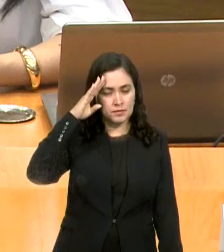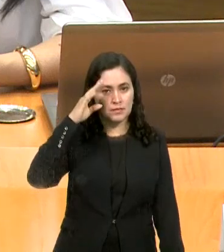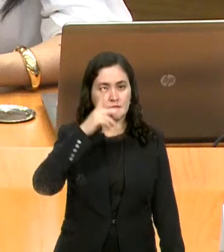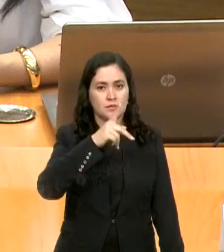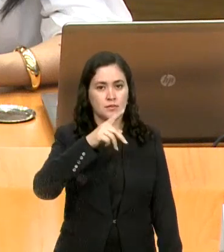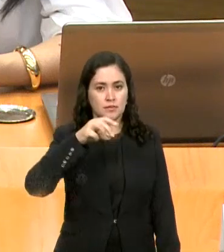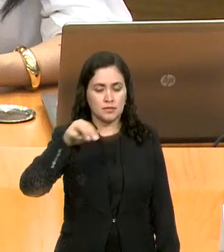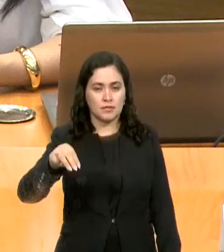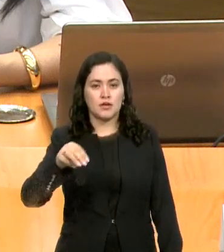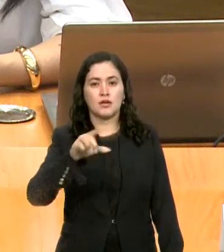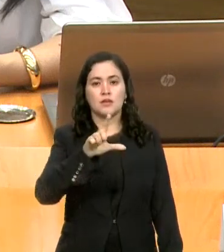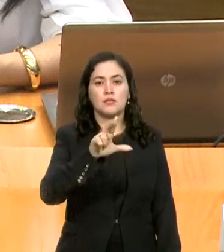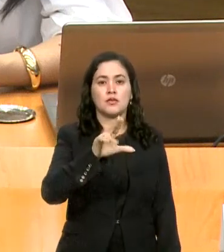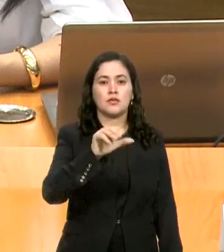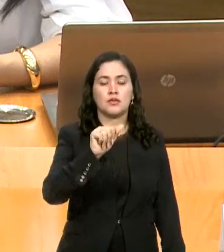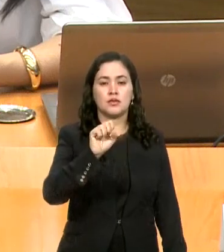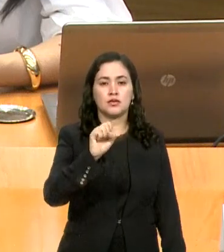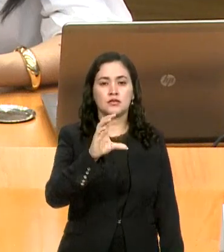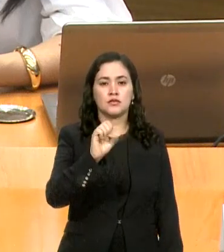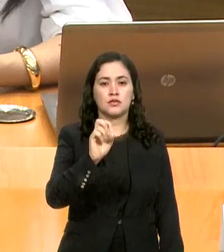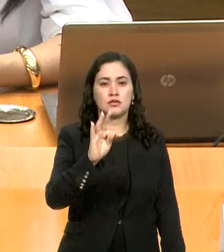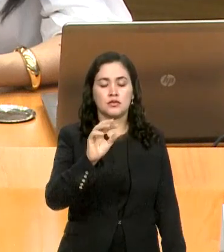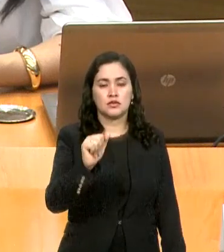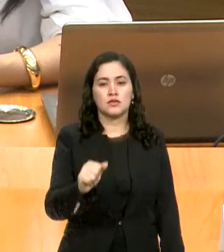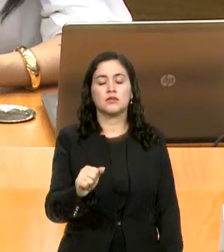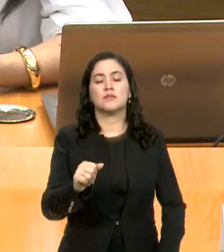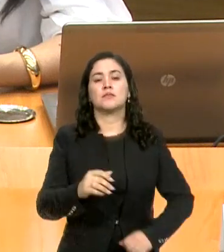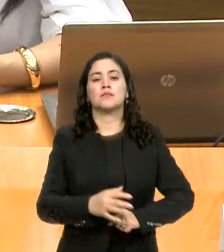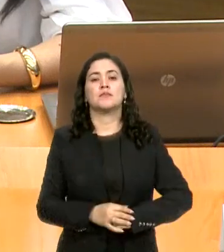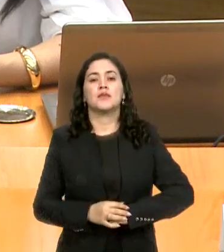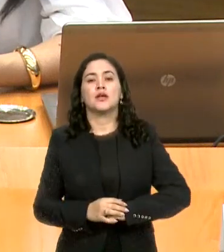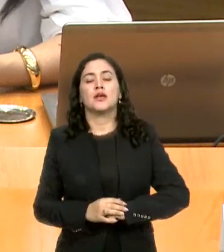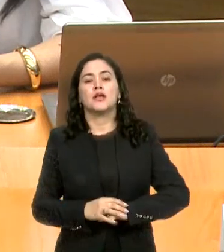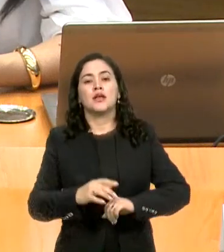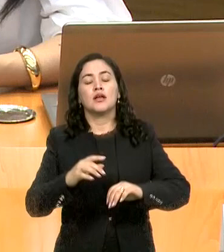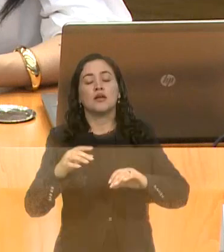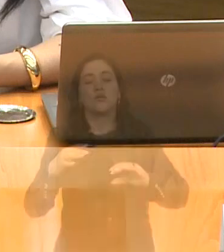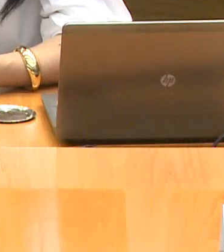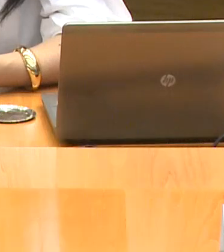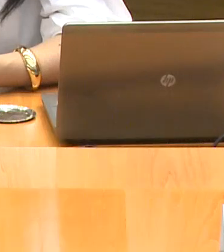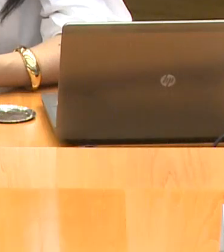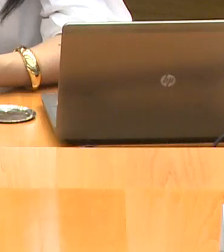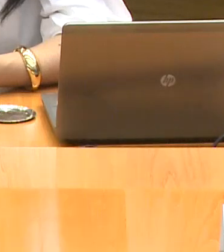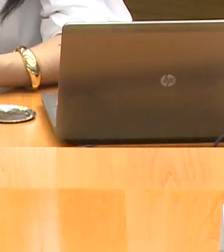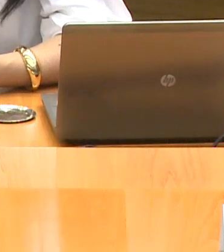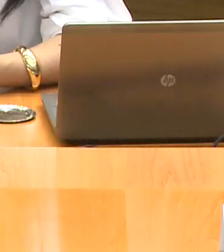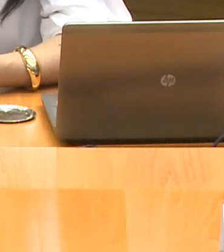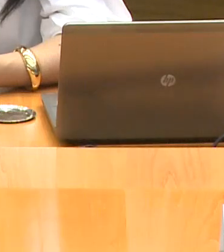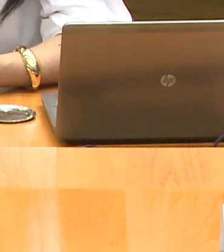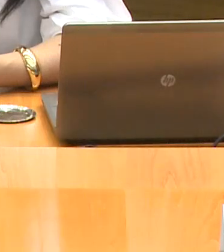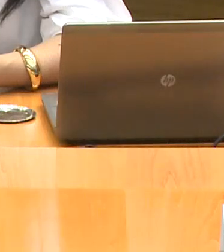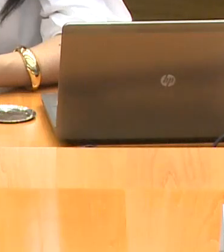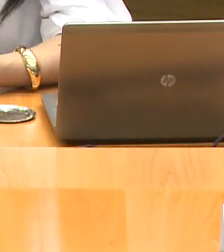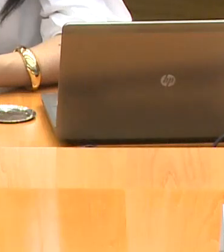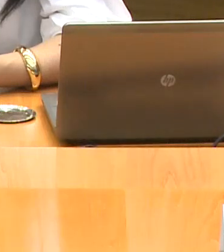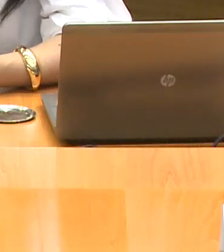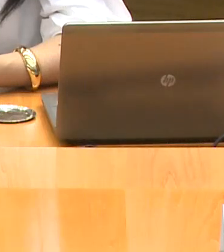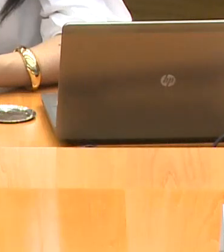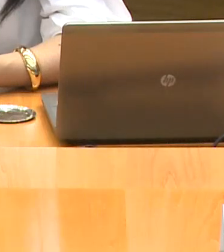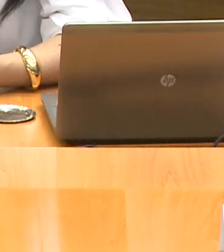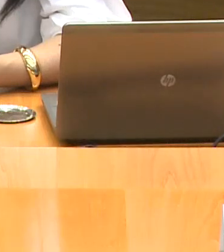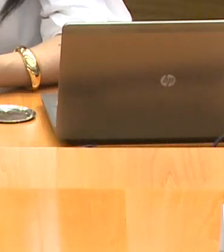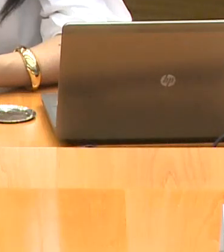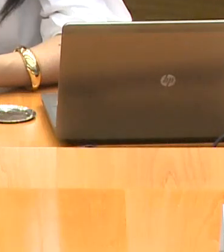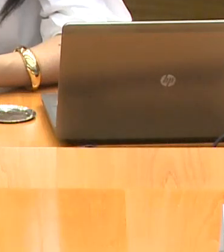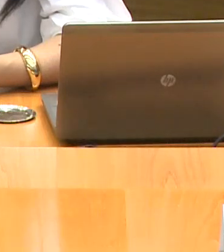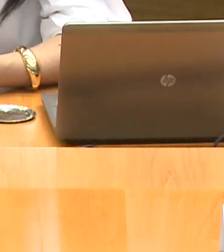Com parecer favorável da Comissão de Constituição, Justiça e Cidadania, relator deputado Ricardo Rios.